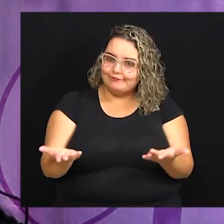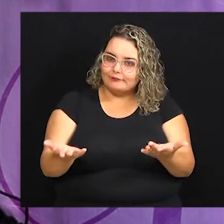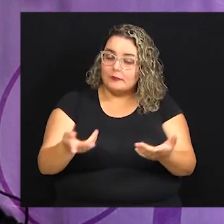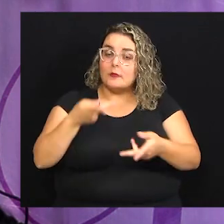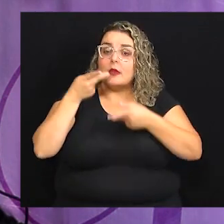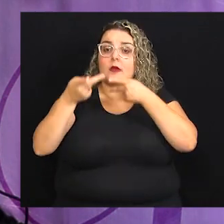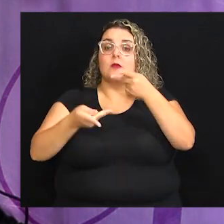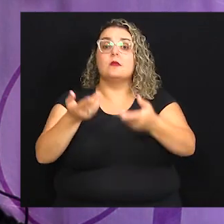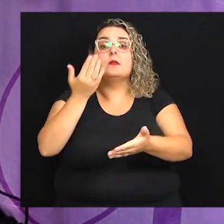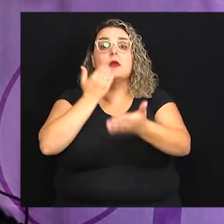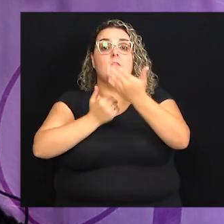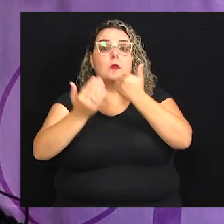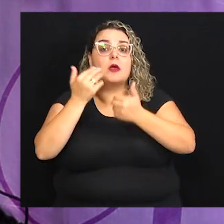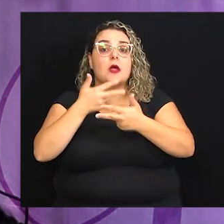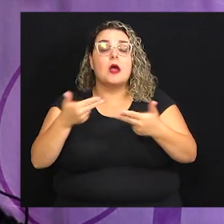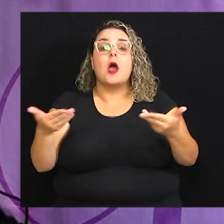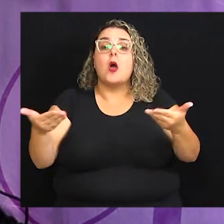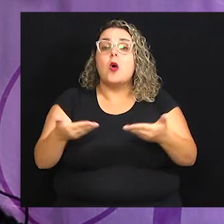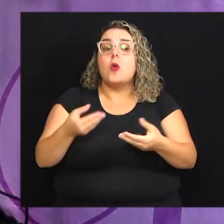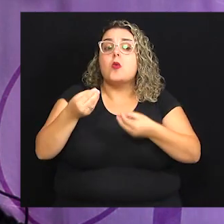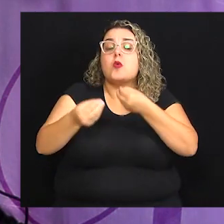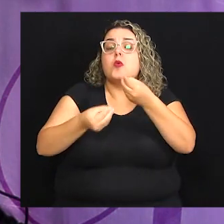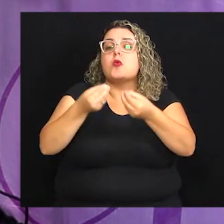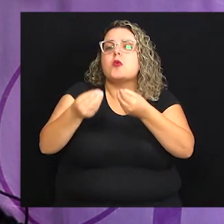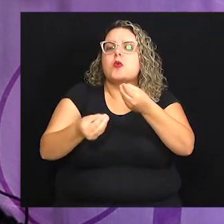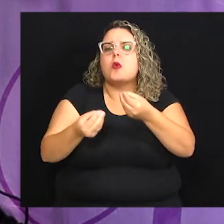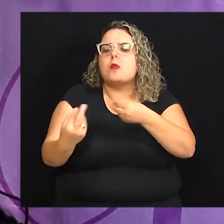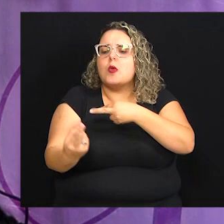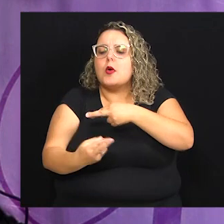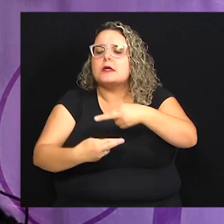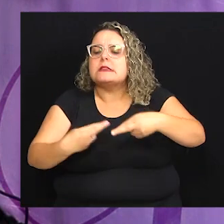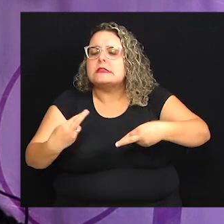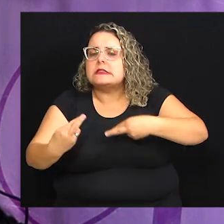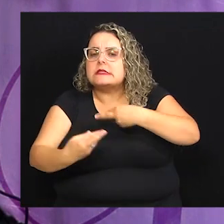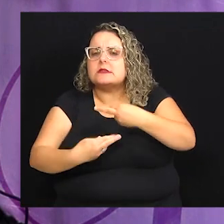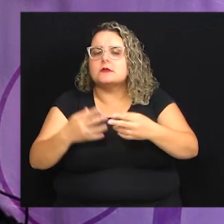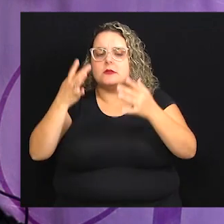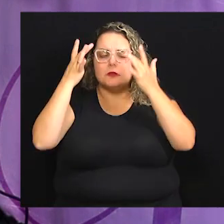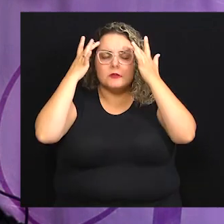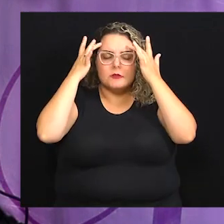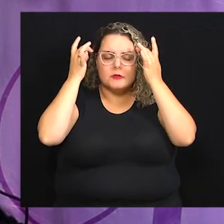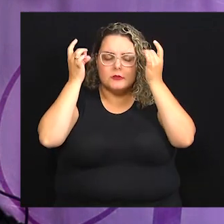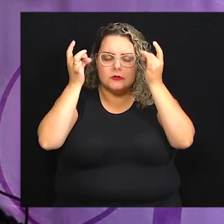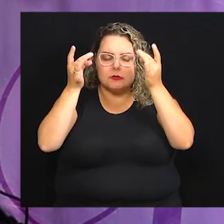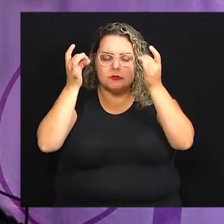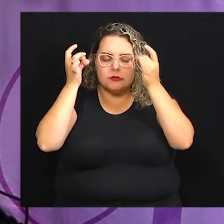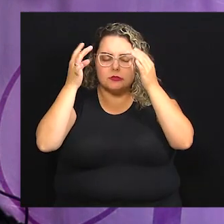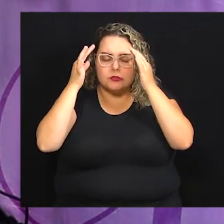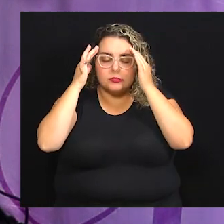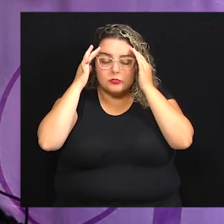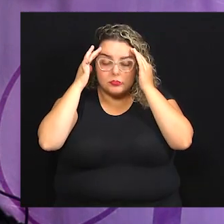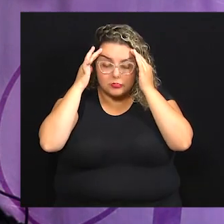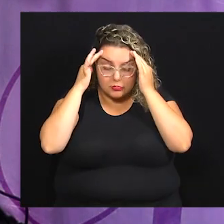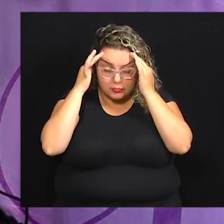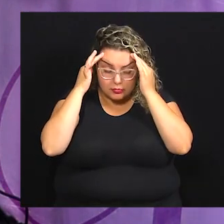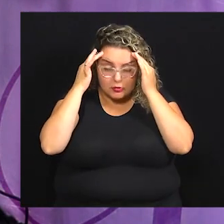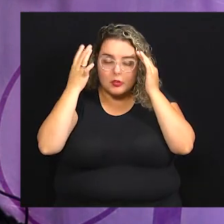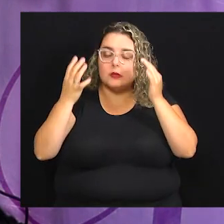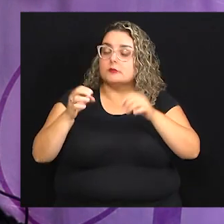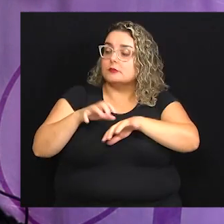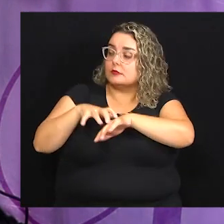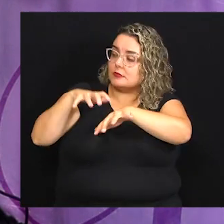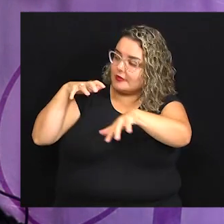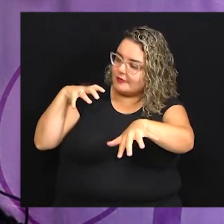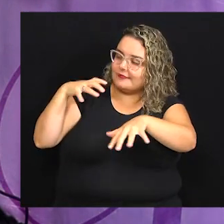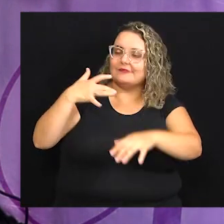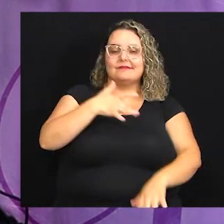Vamos falar sobre alimentação agora e como é que a alimentação se relaciona com enxaqueca, com dor de cabeça. Está aqui comigo de